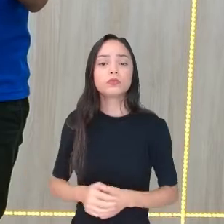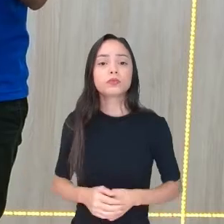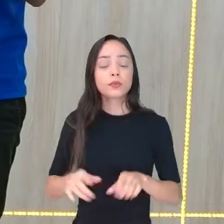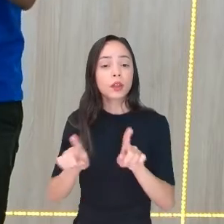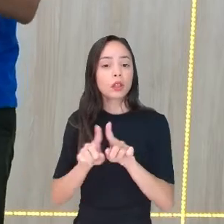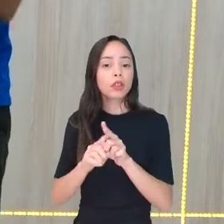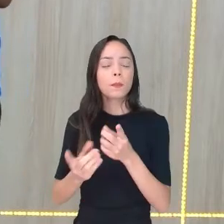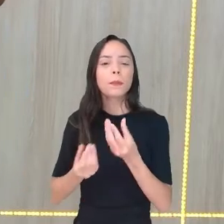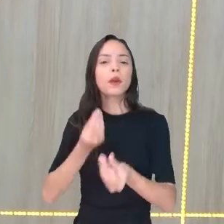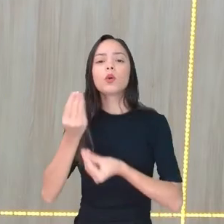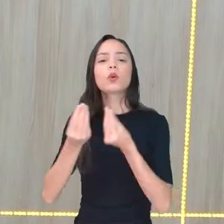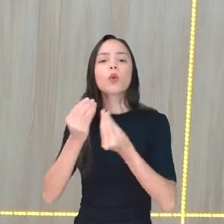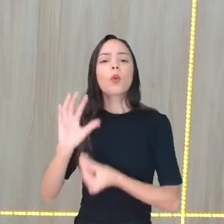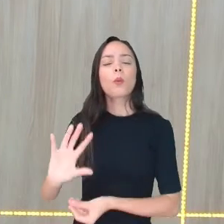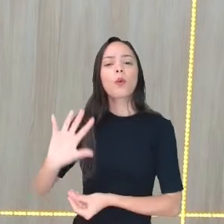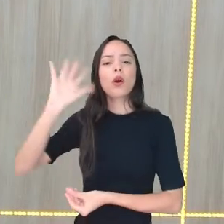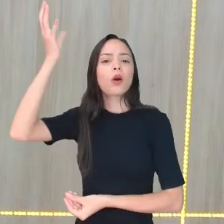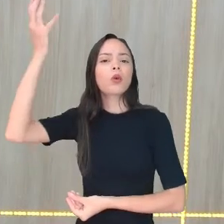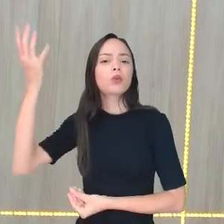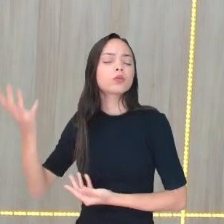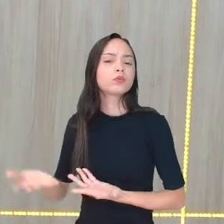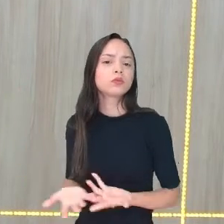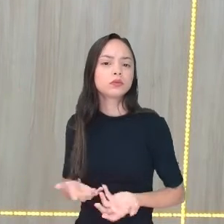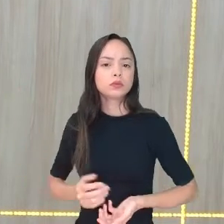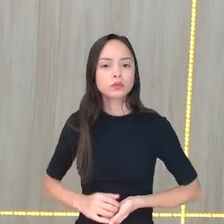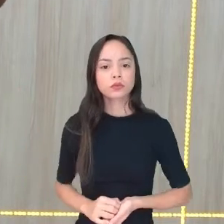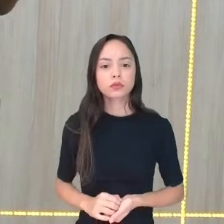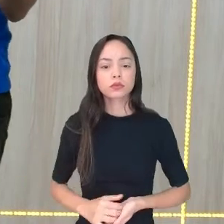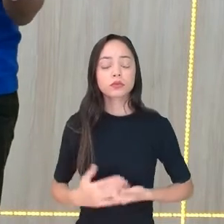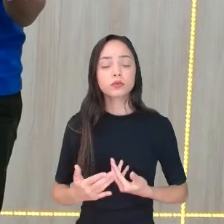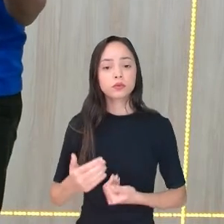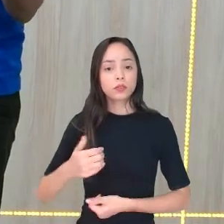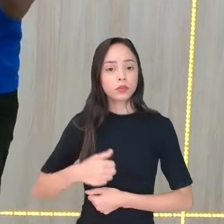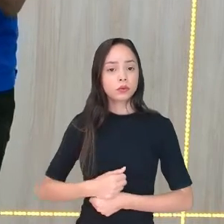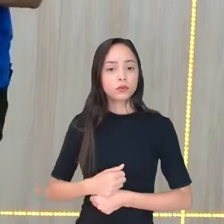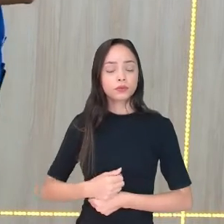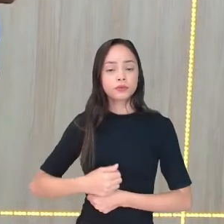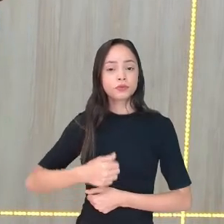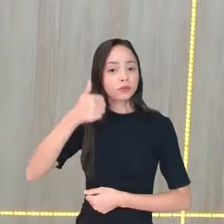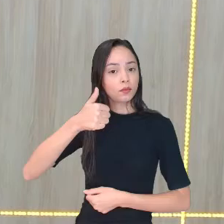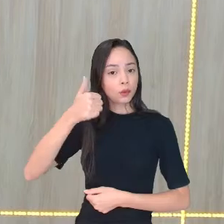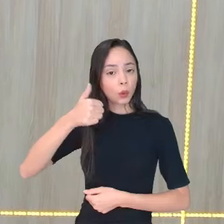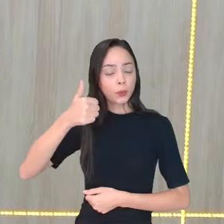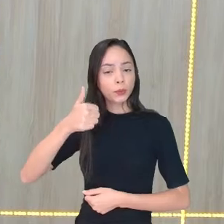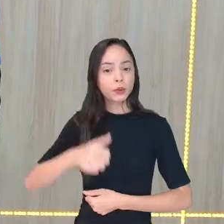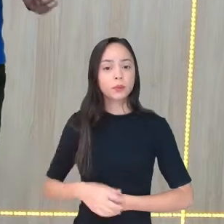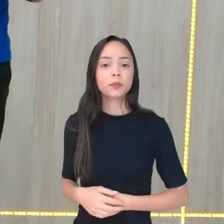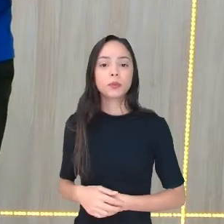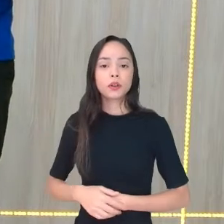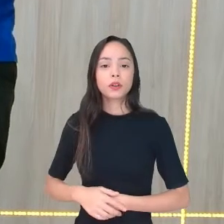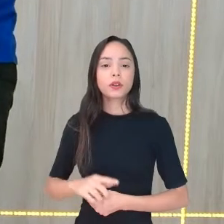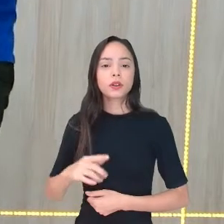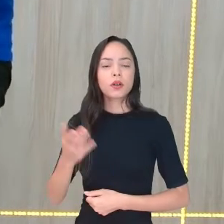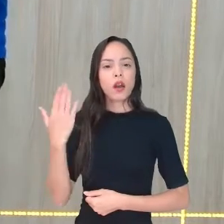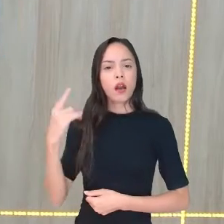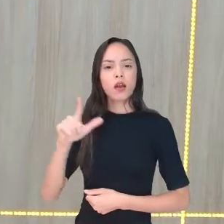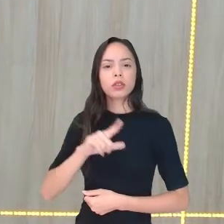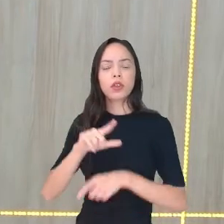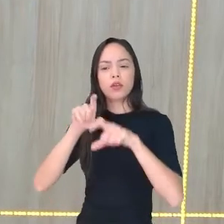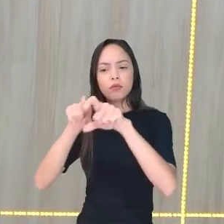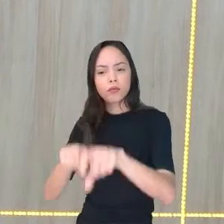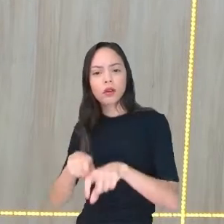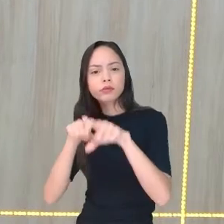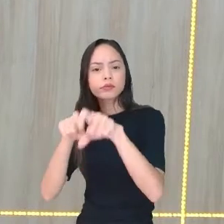e como isso aconteceu, né? Então, no primeiro momento a gente vai ter ali fazendas, no segundo momento a gente